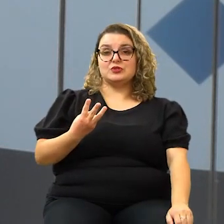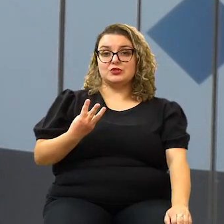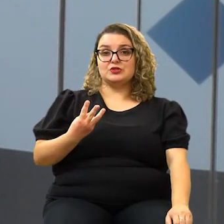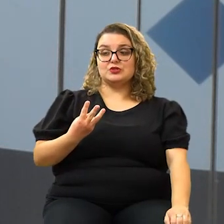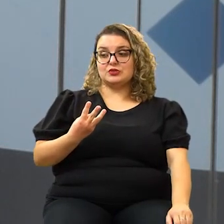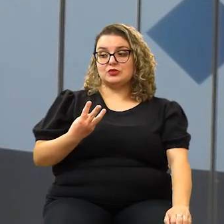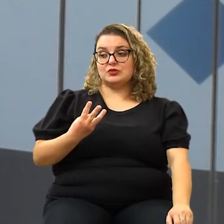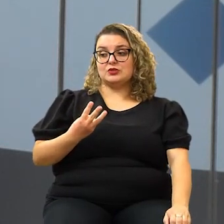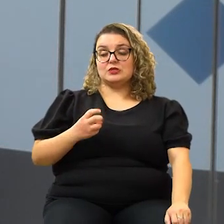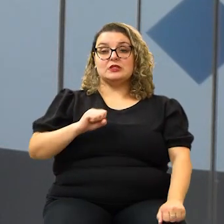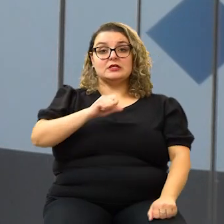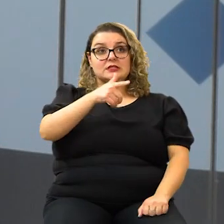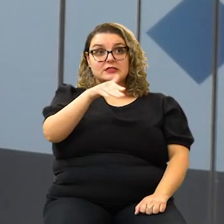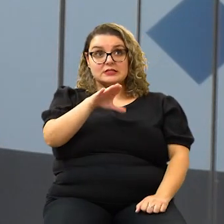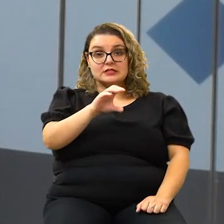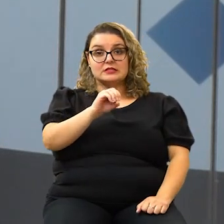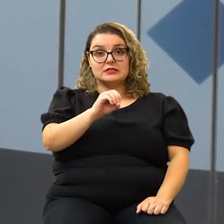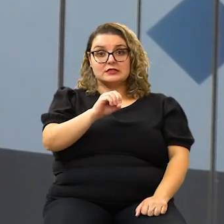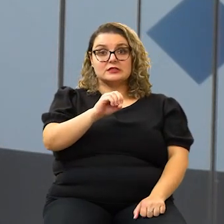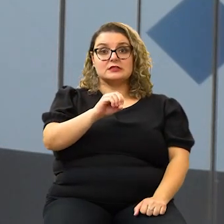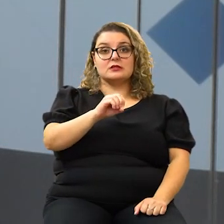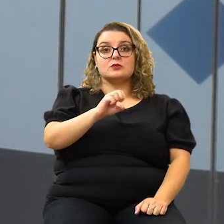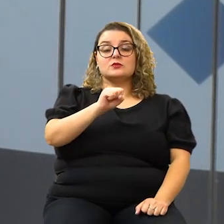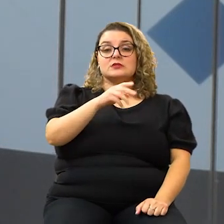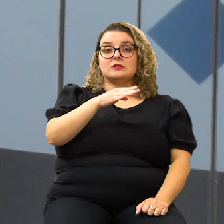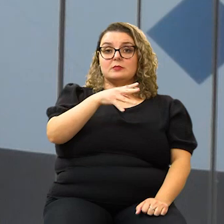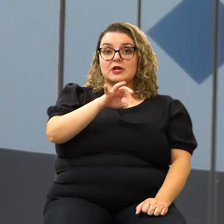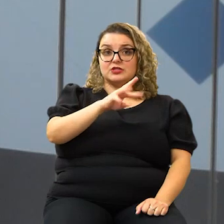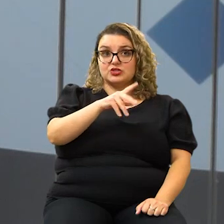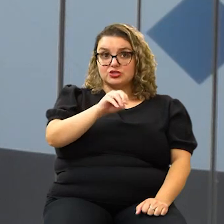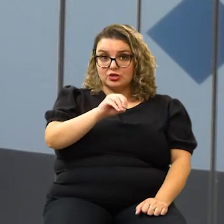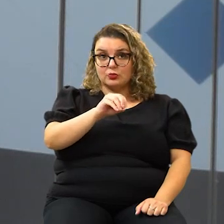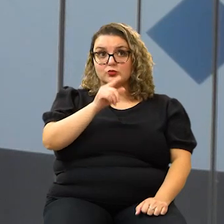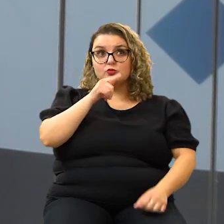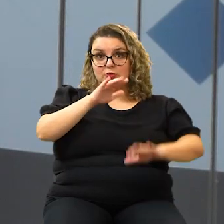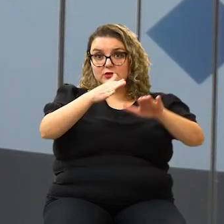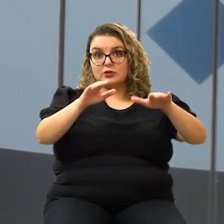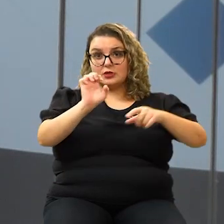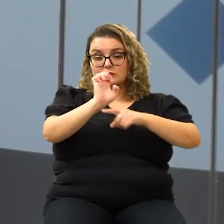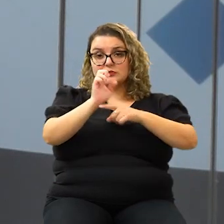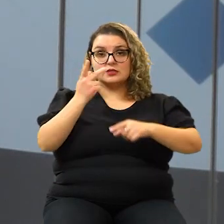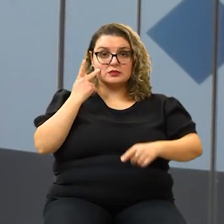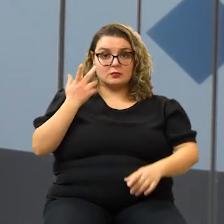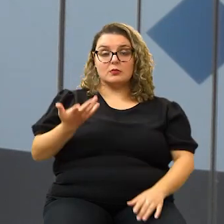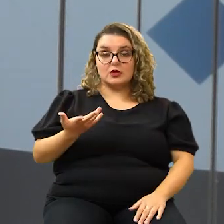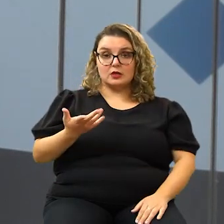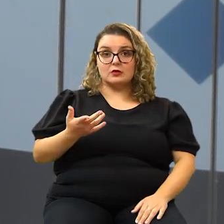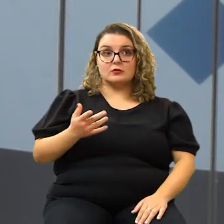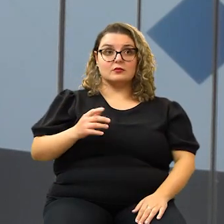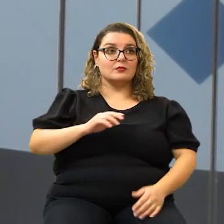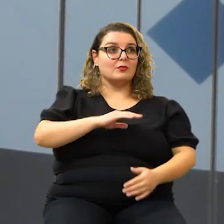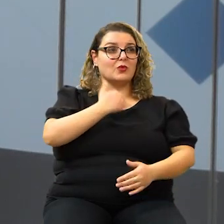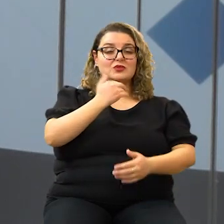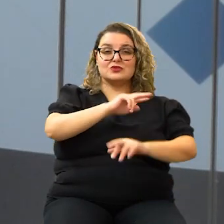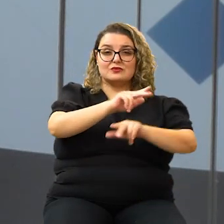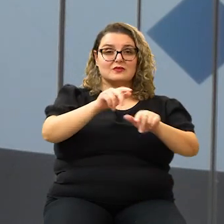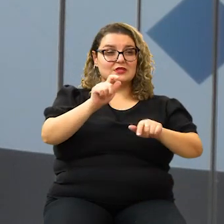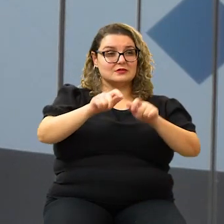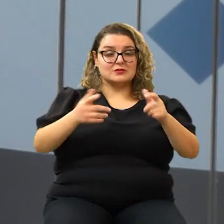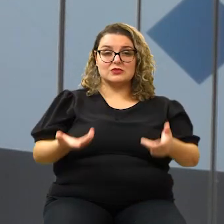aquela tragédia aqui em São Sebastião, com mortes de várias pessoas, né? E o 2023, quente, quer dizer, são